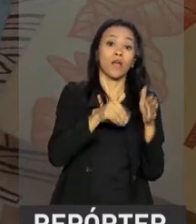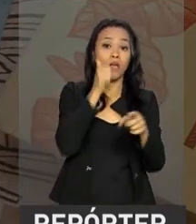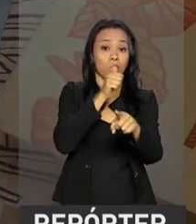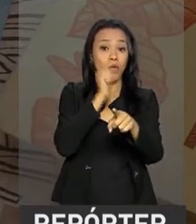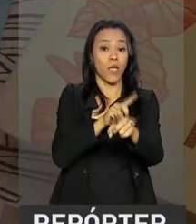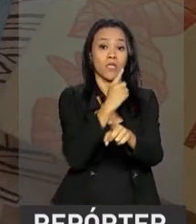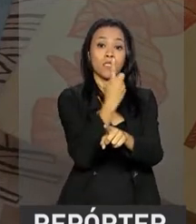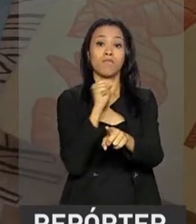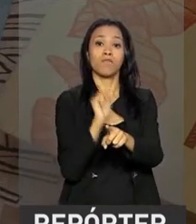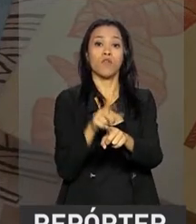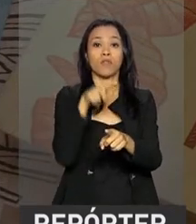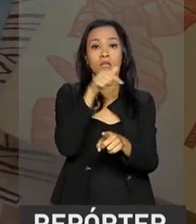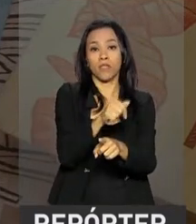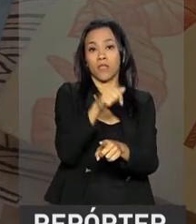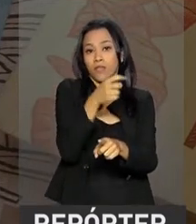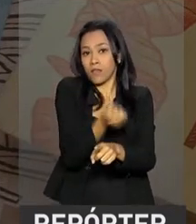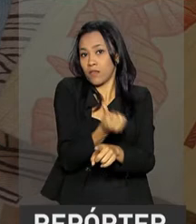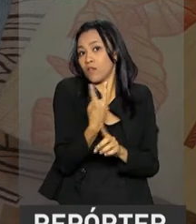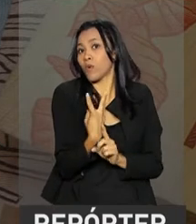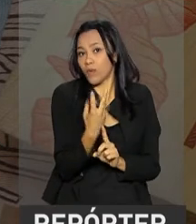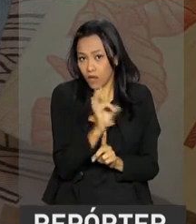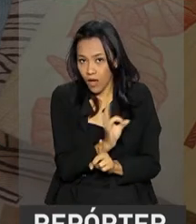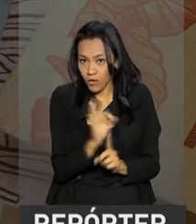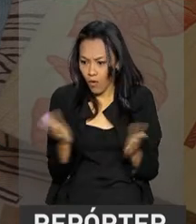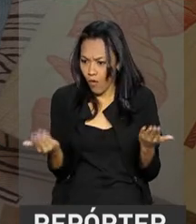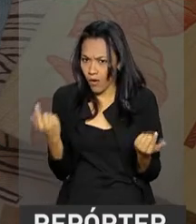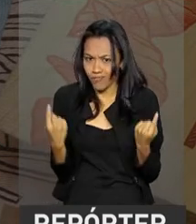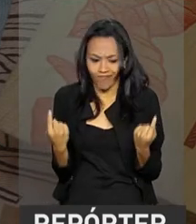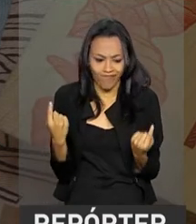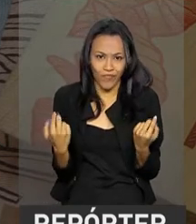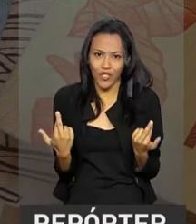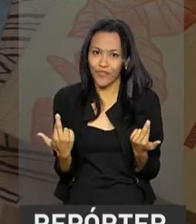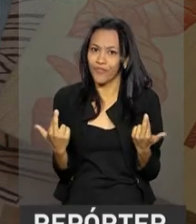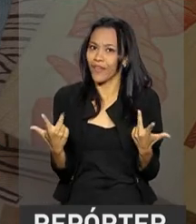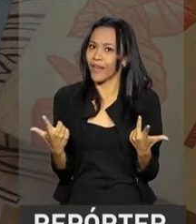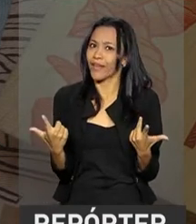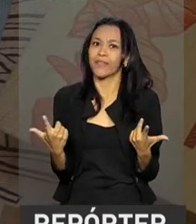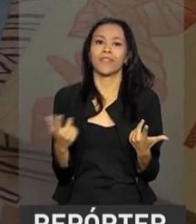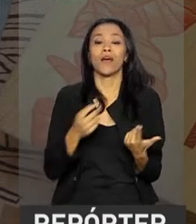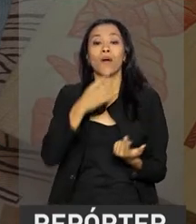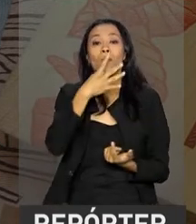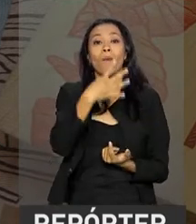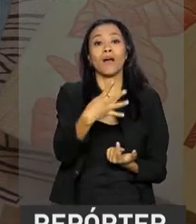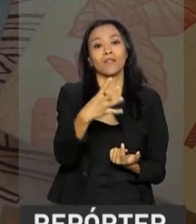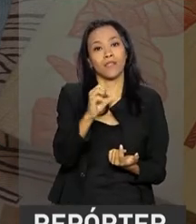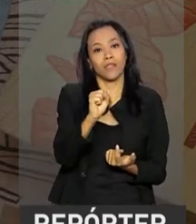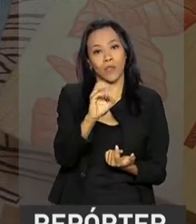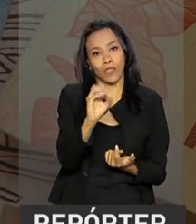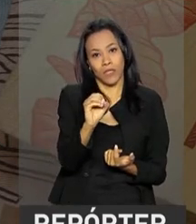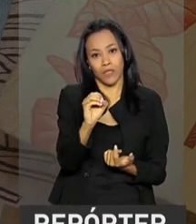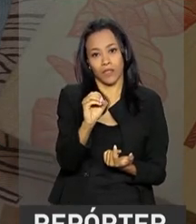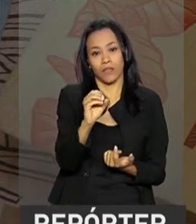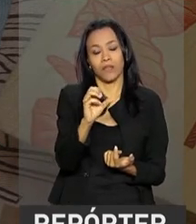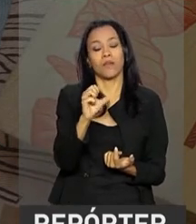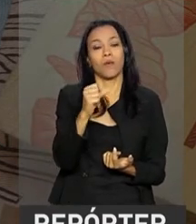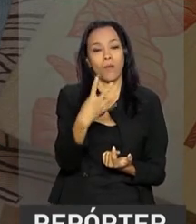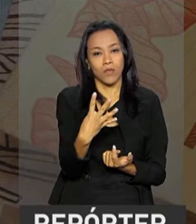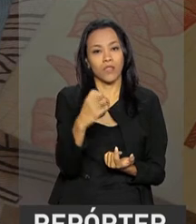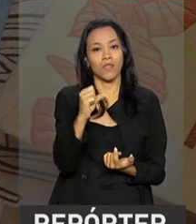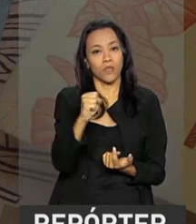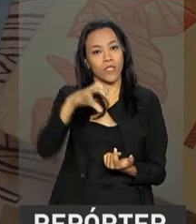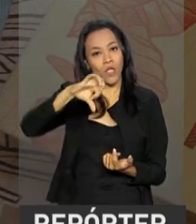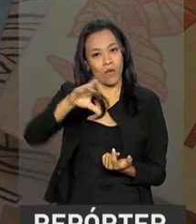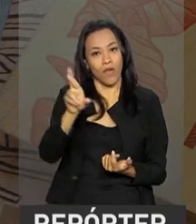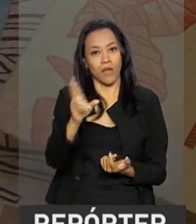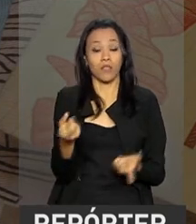setecentos e sessenta e dois reais uma diferença de quatrocentos e oitenta e nove reais e na política não é